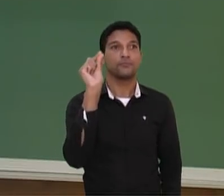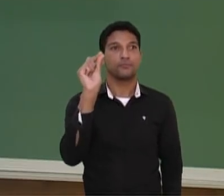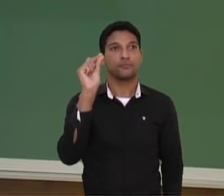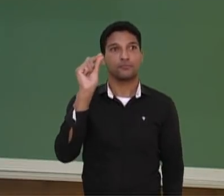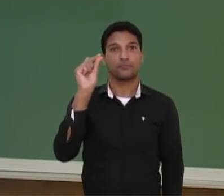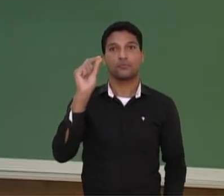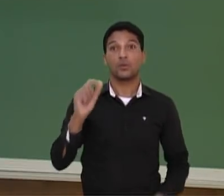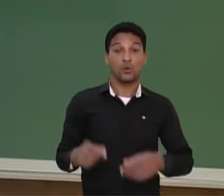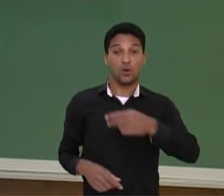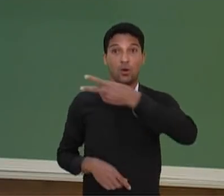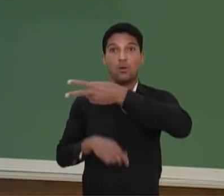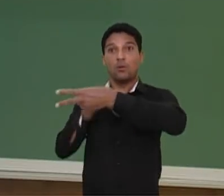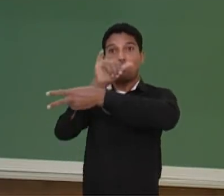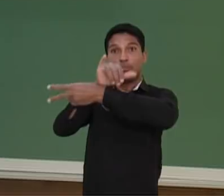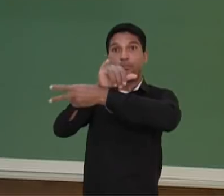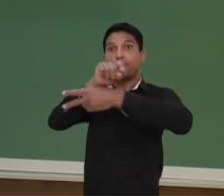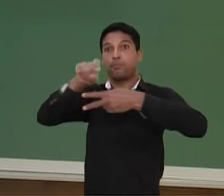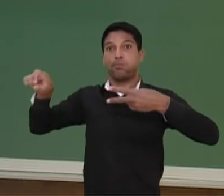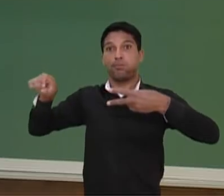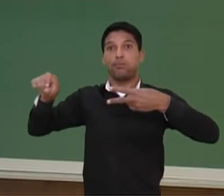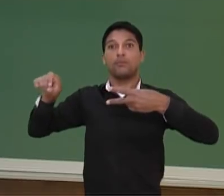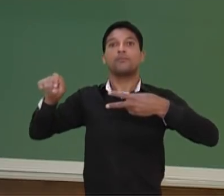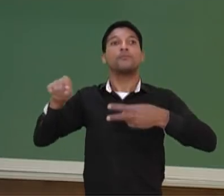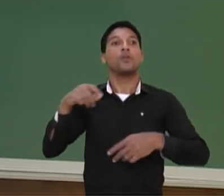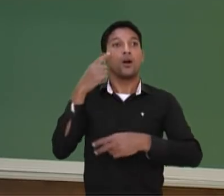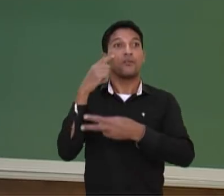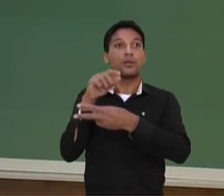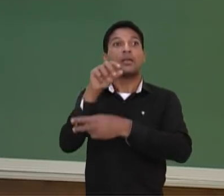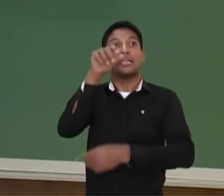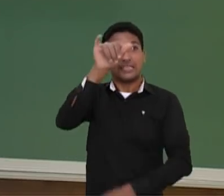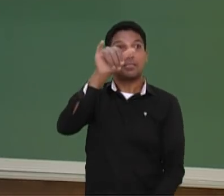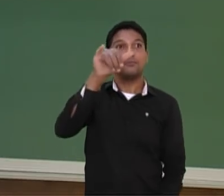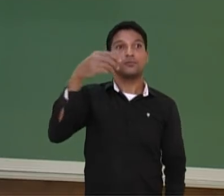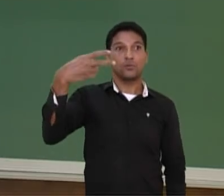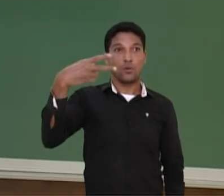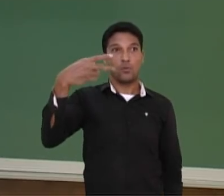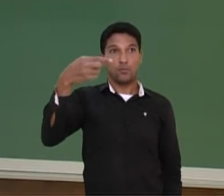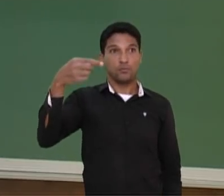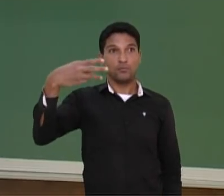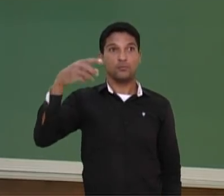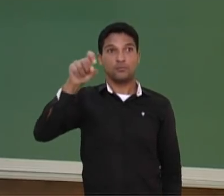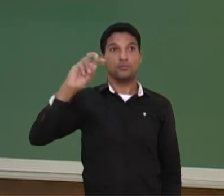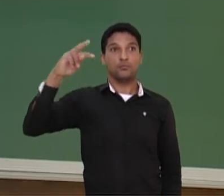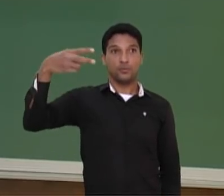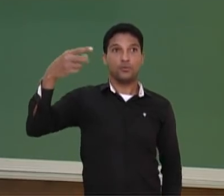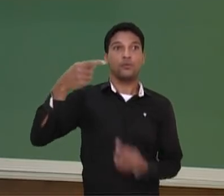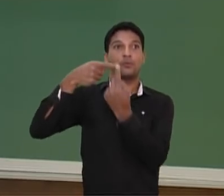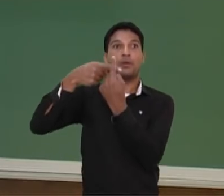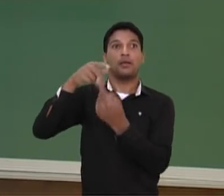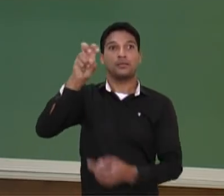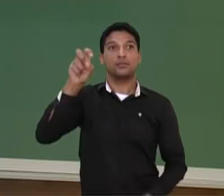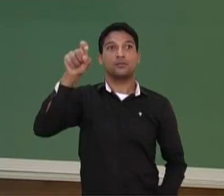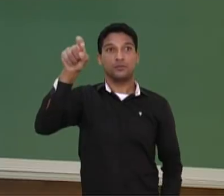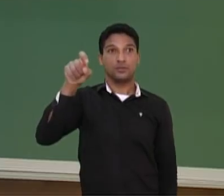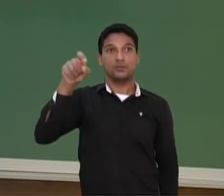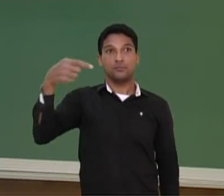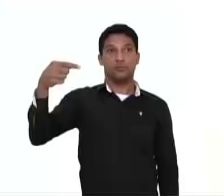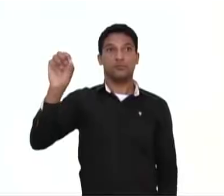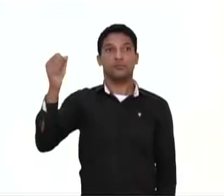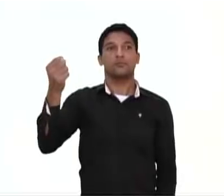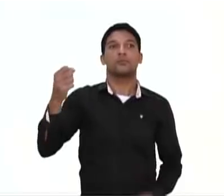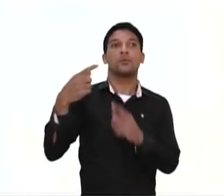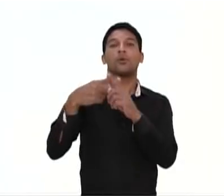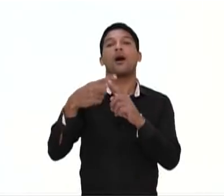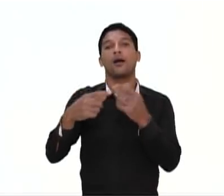da função y igual a menos 3x ao quadrado mais 5x menos 8, ele tem concavidade voltada para cima ou para baixo. Ele vai ter